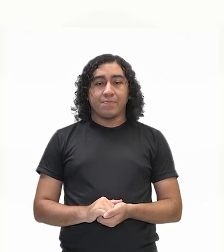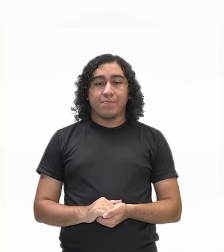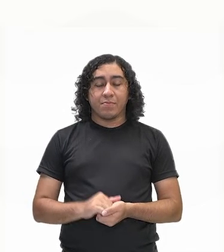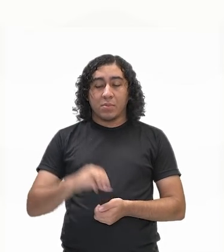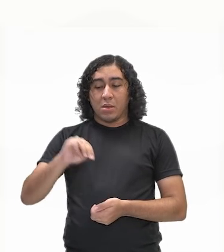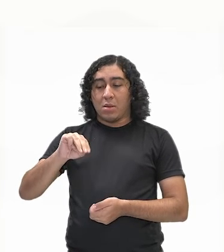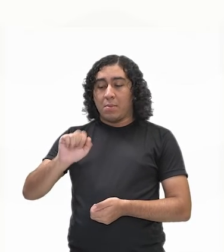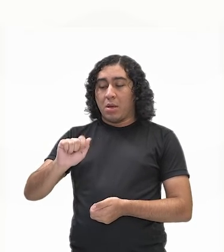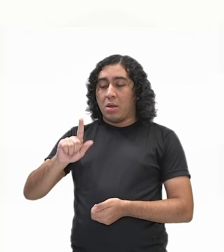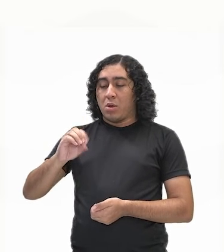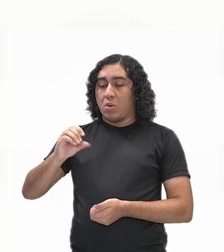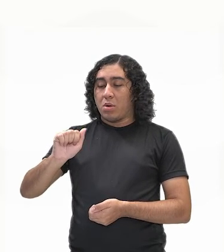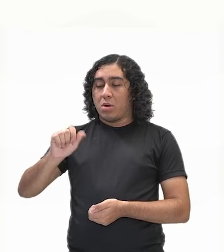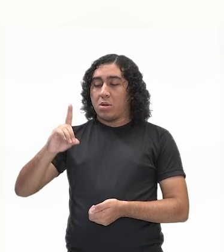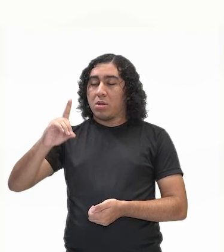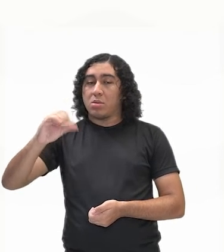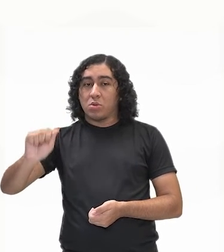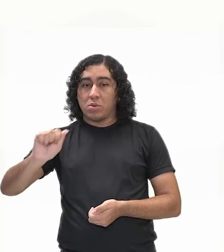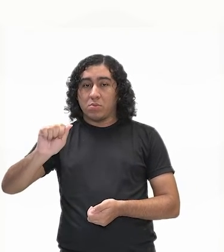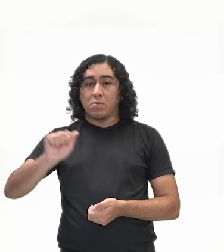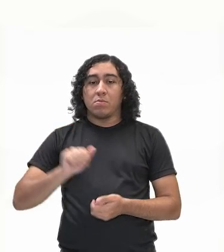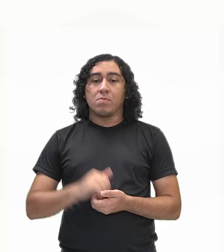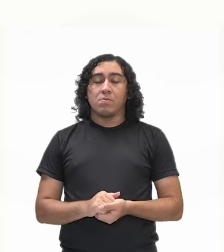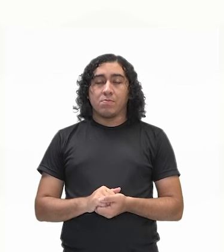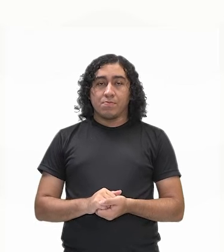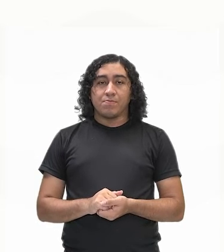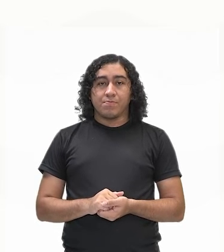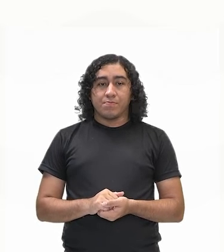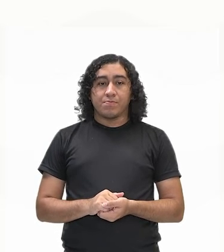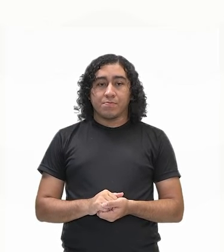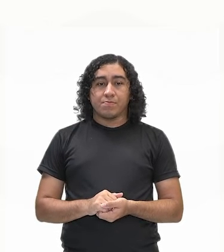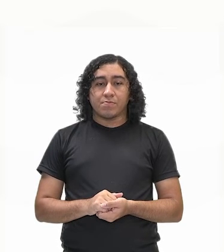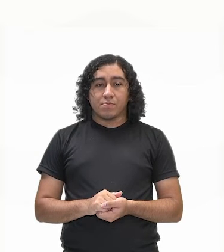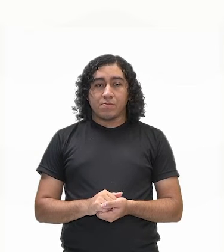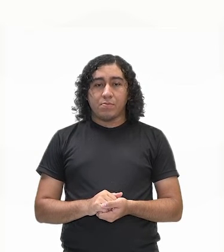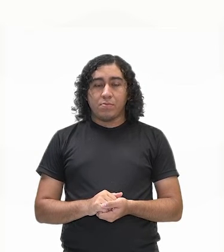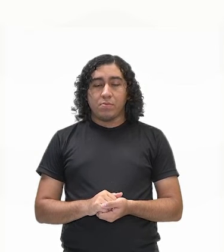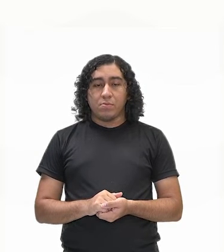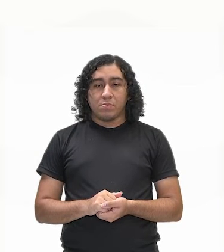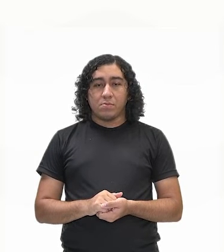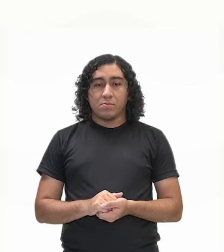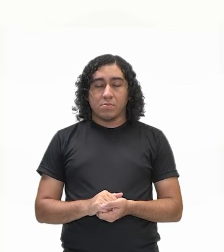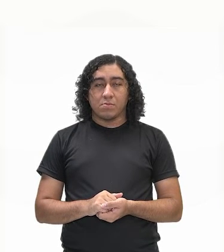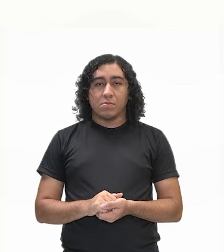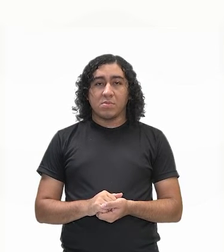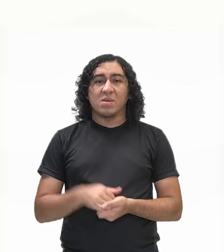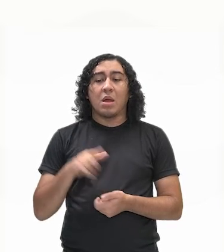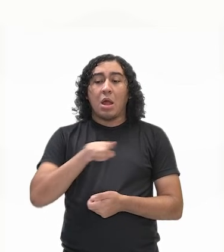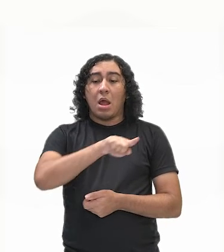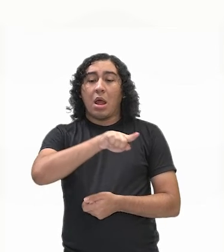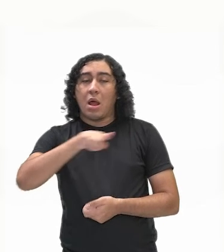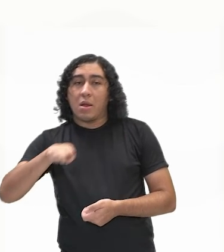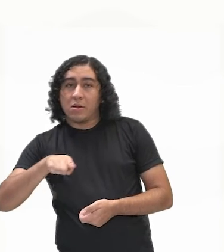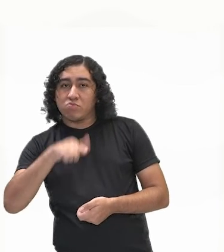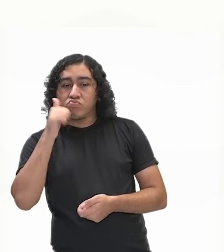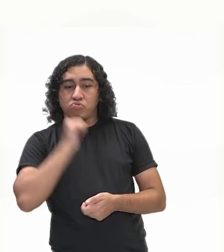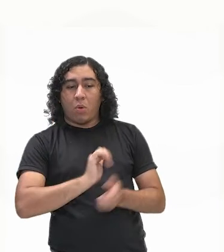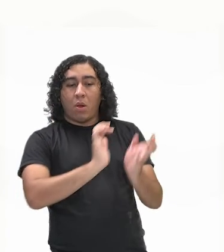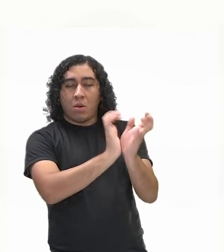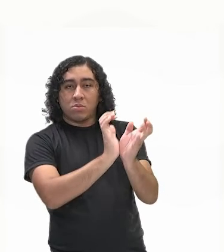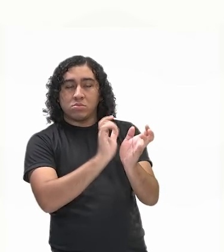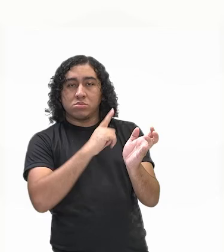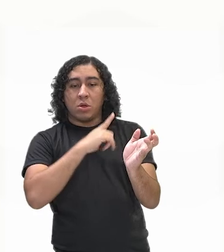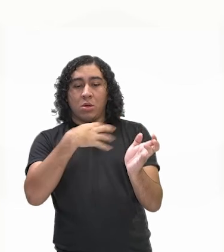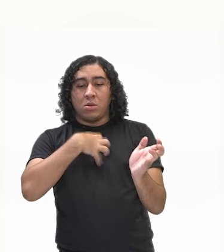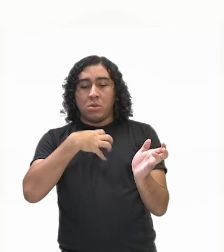aí. Aliás, I didn't even know they were, eles estavam, tá? Magoadas. Eu vou colocar magoadas, tá? Mas